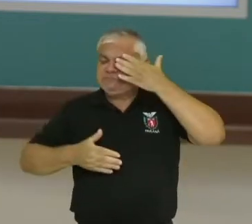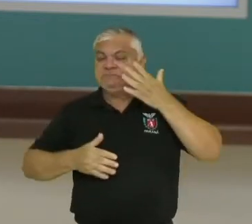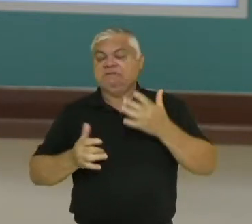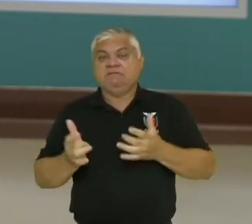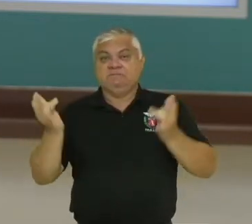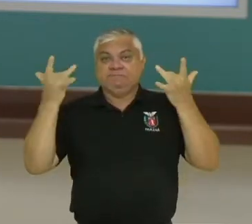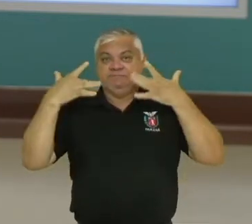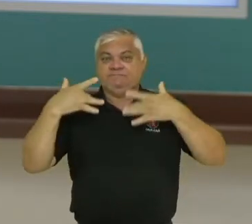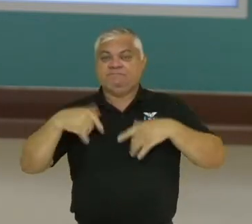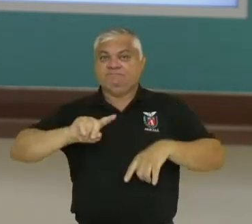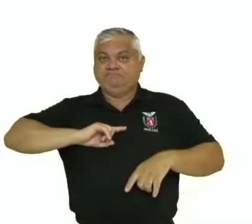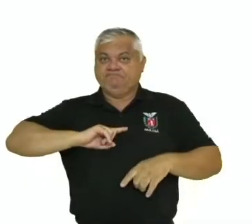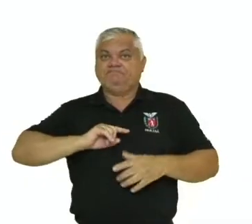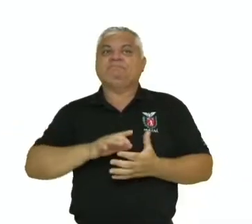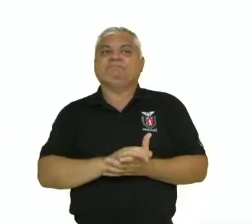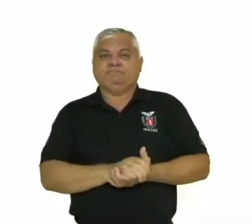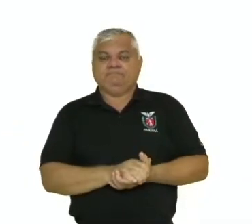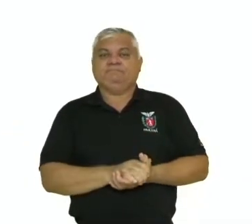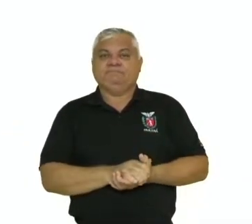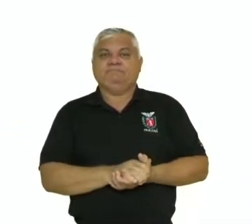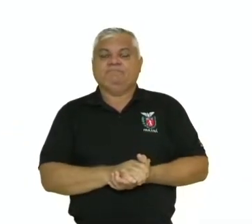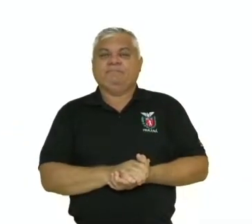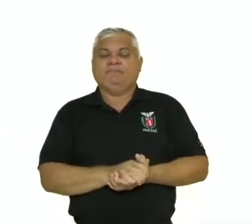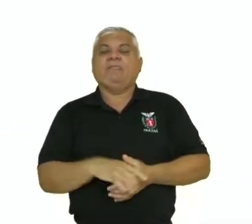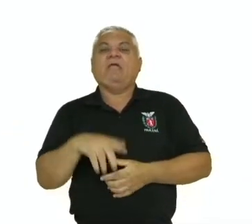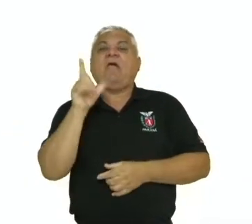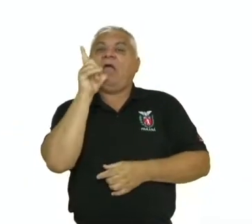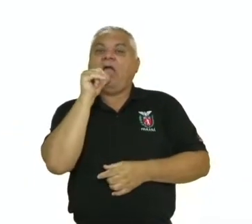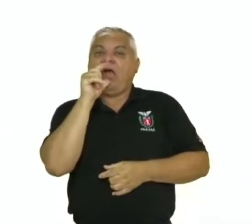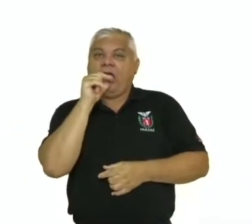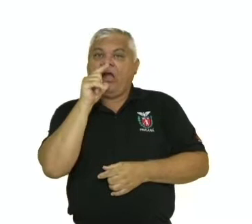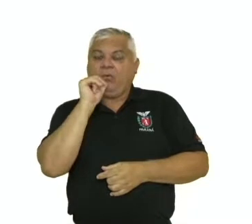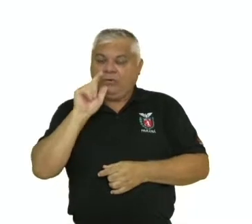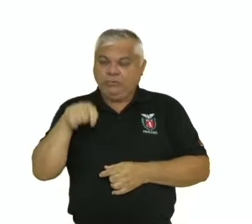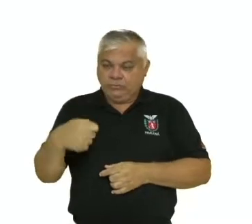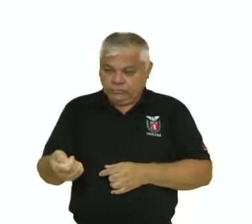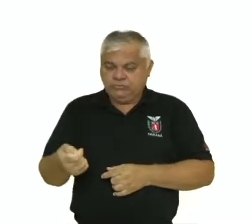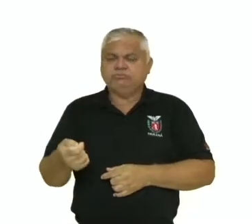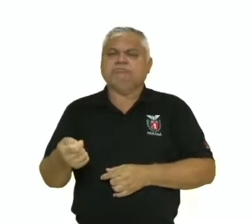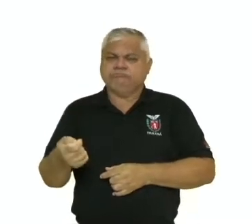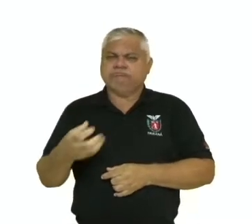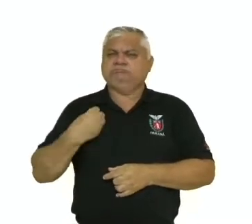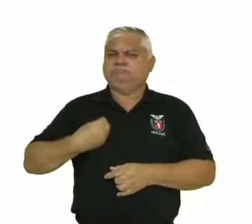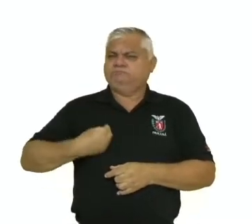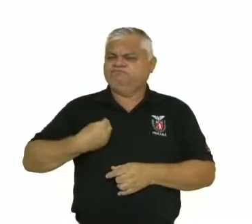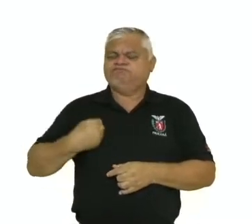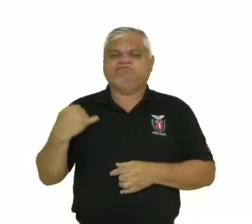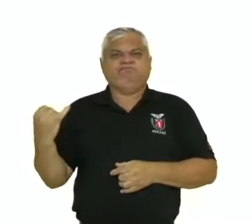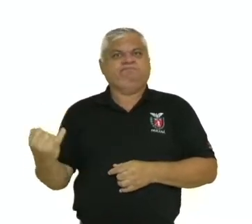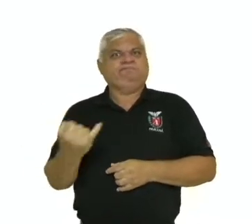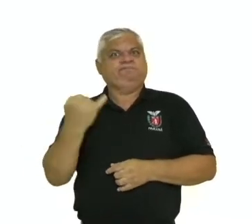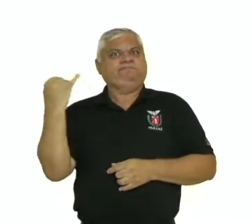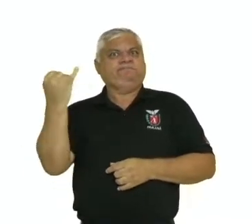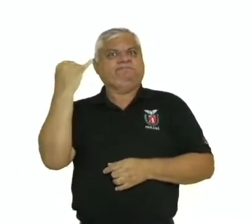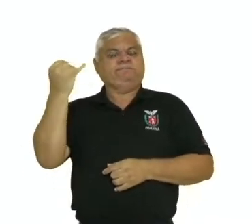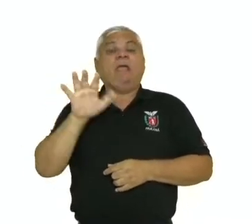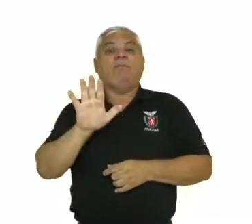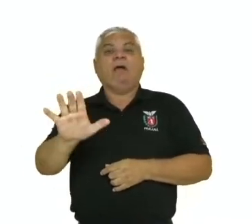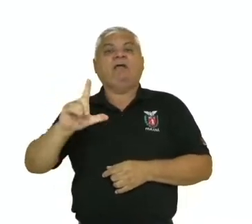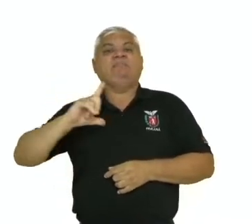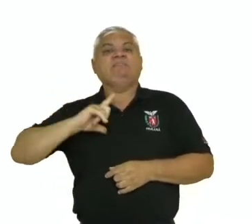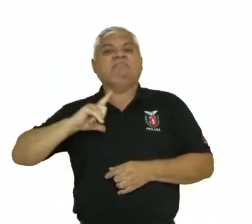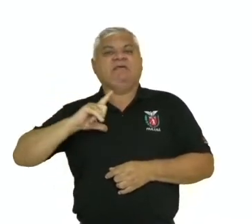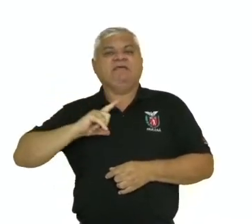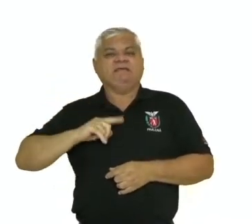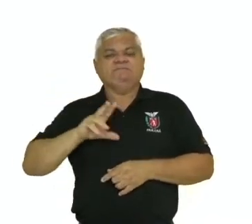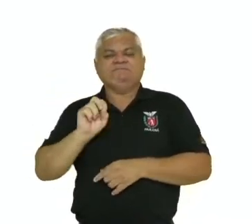contamine. A água, apesar de ser essencial para a nossa sobrevivência, está relacionada às diversas